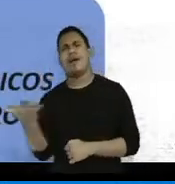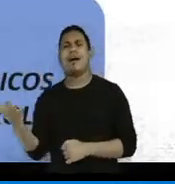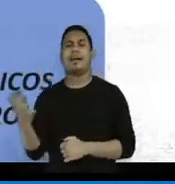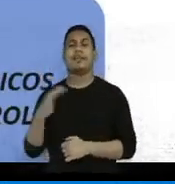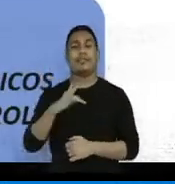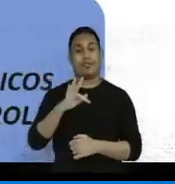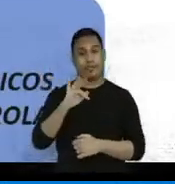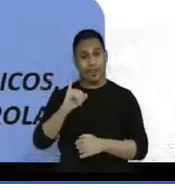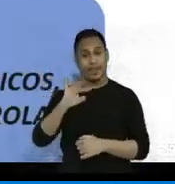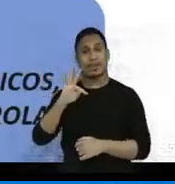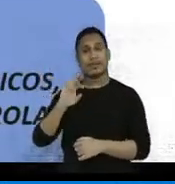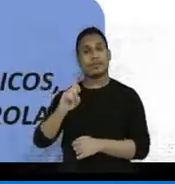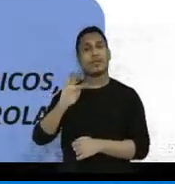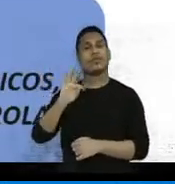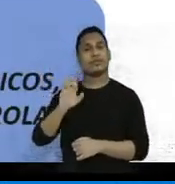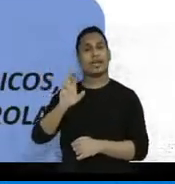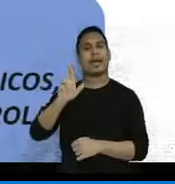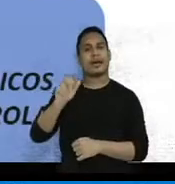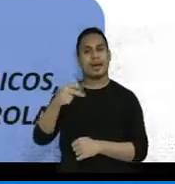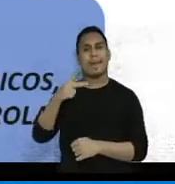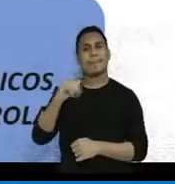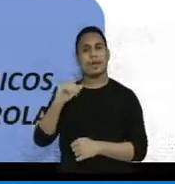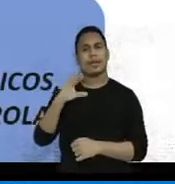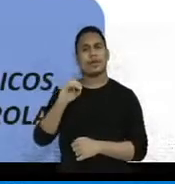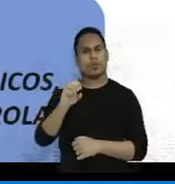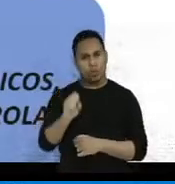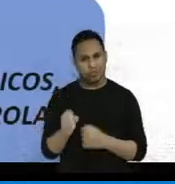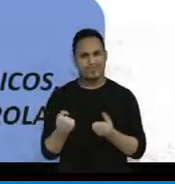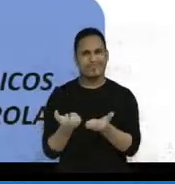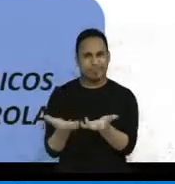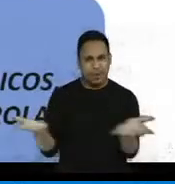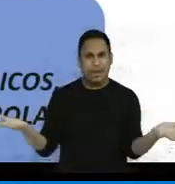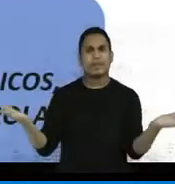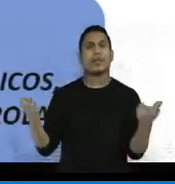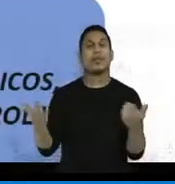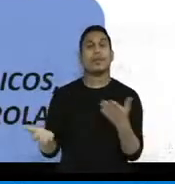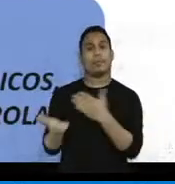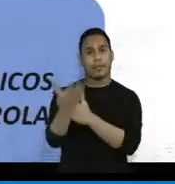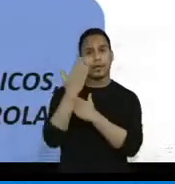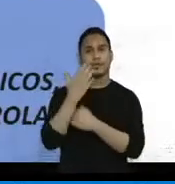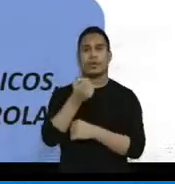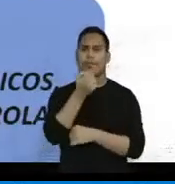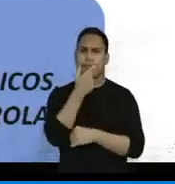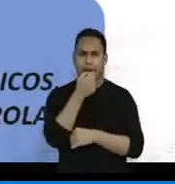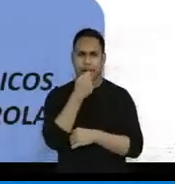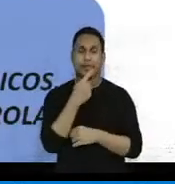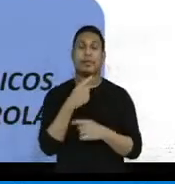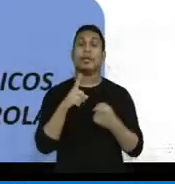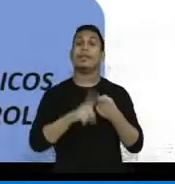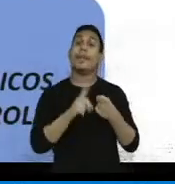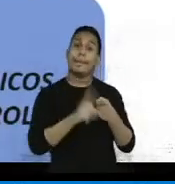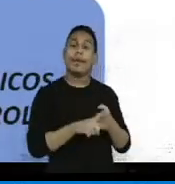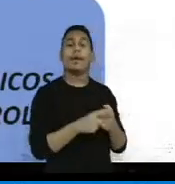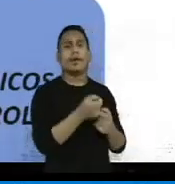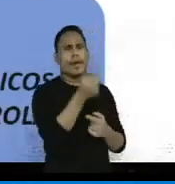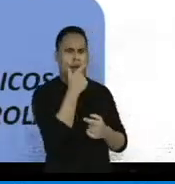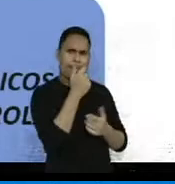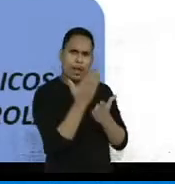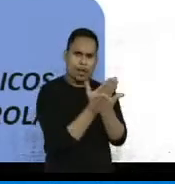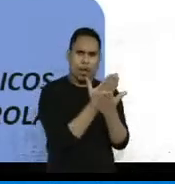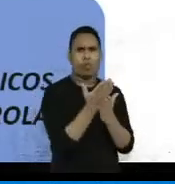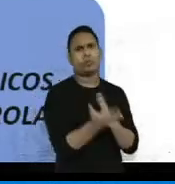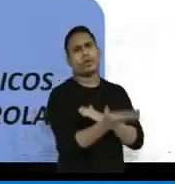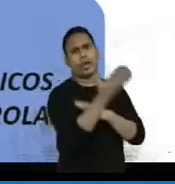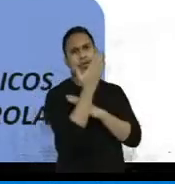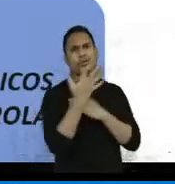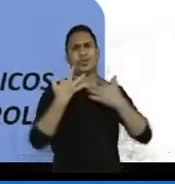gente. E por mais que você já use um medicamento que ajude a controlar a dor, o medicamento na